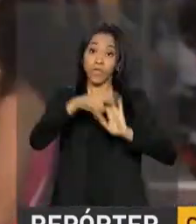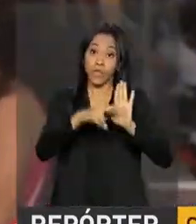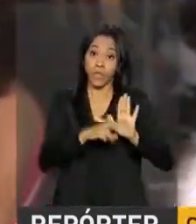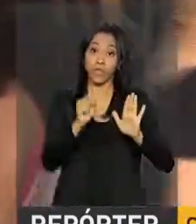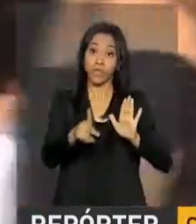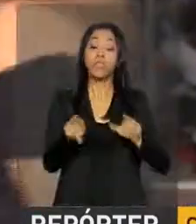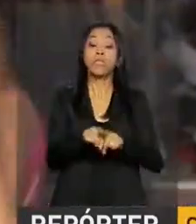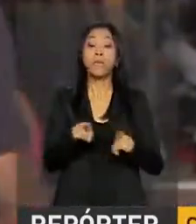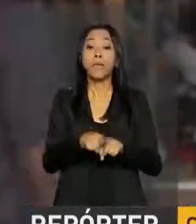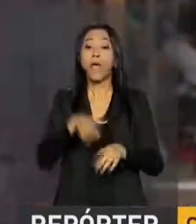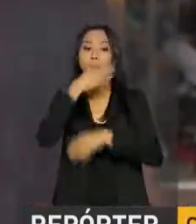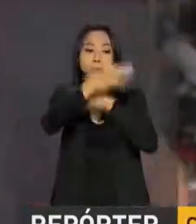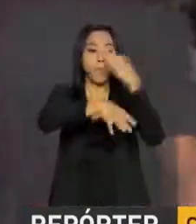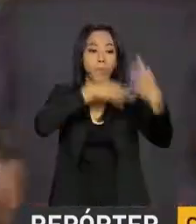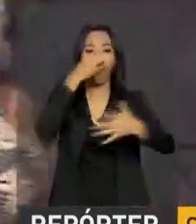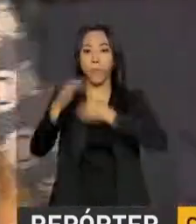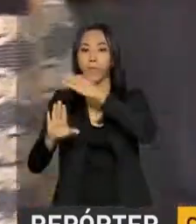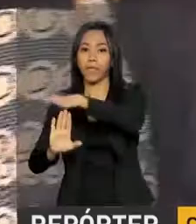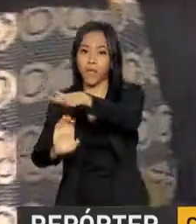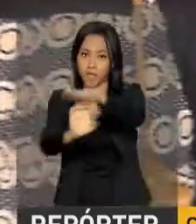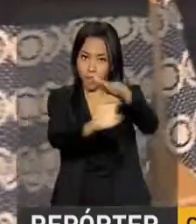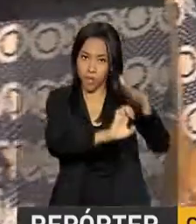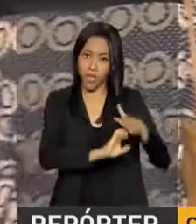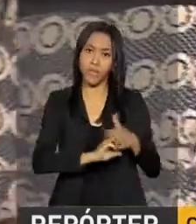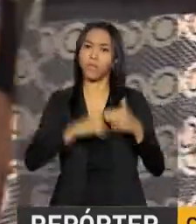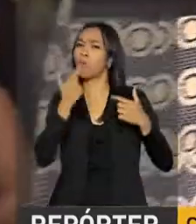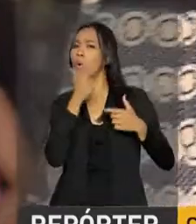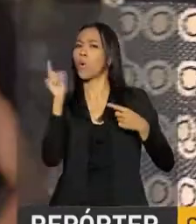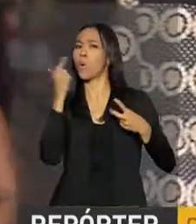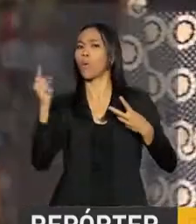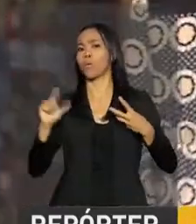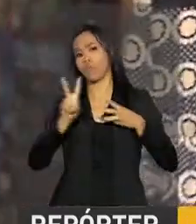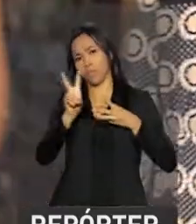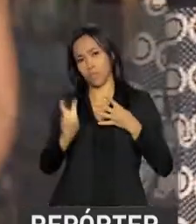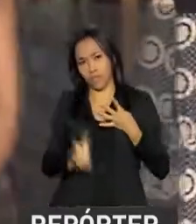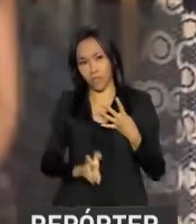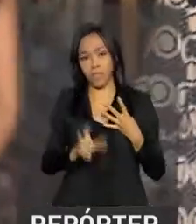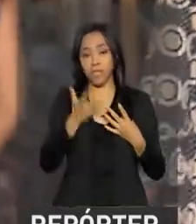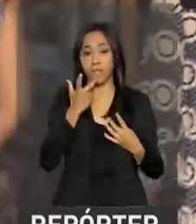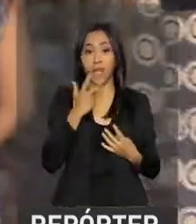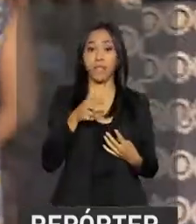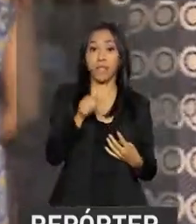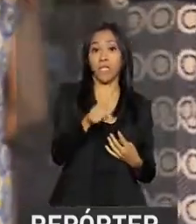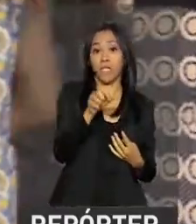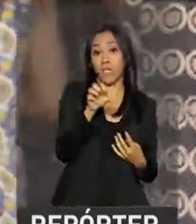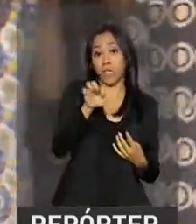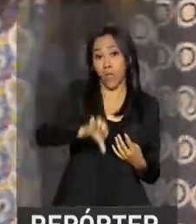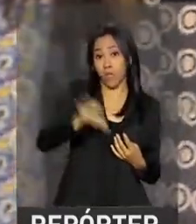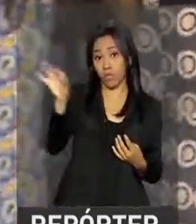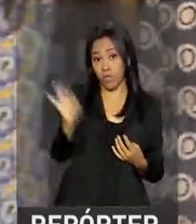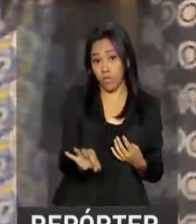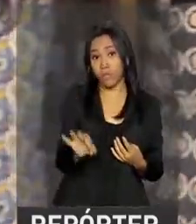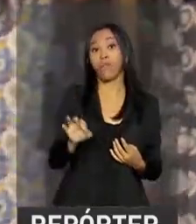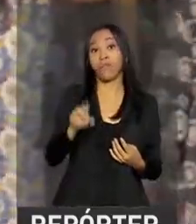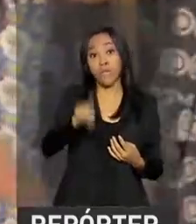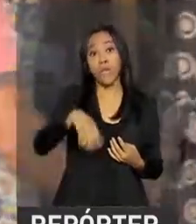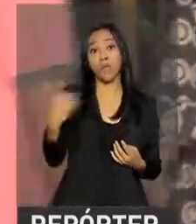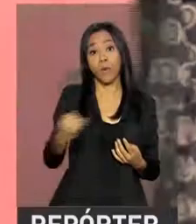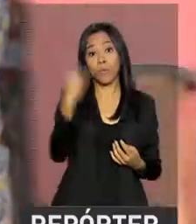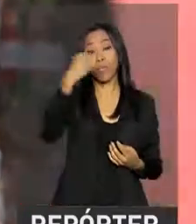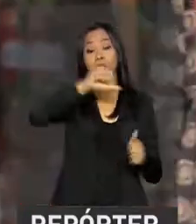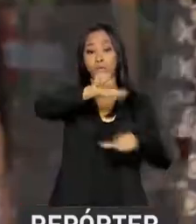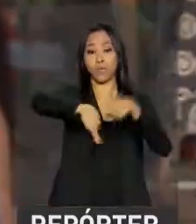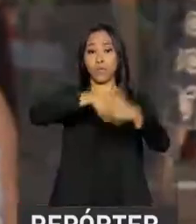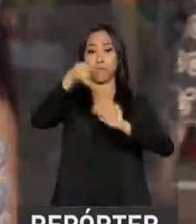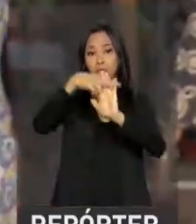opinaram sobre outros temas 79% deles consideram importante as recentes mudanças na